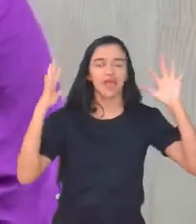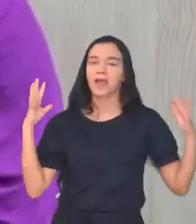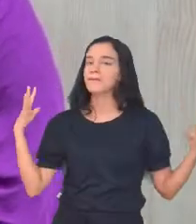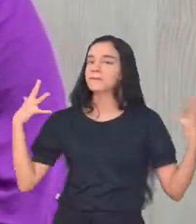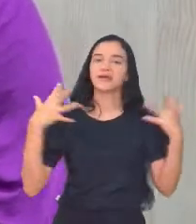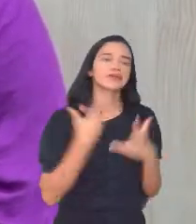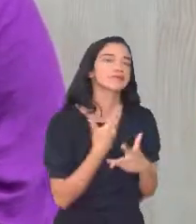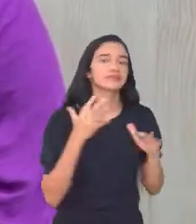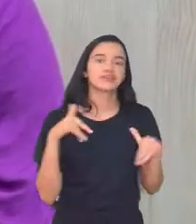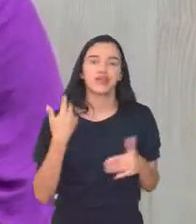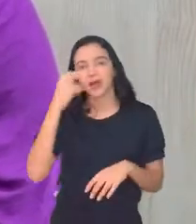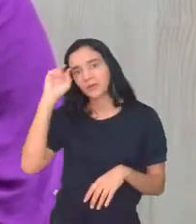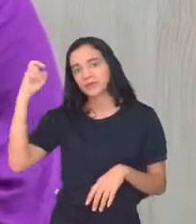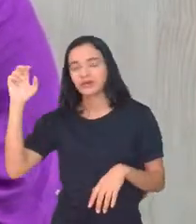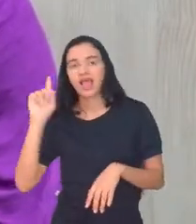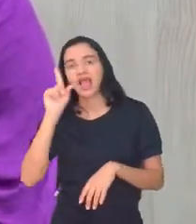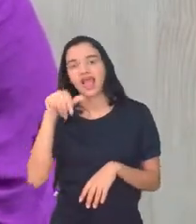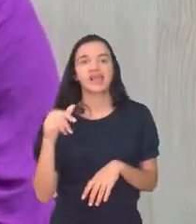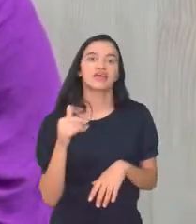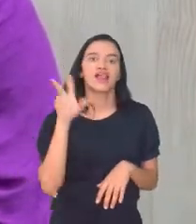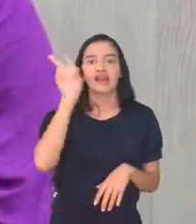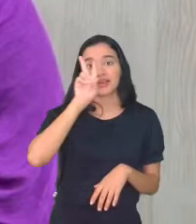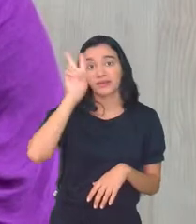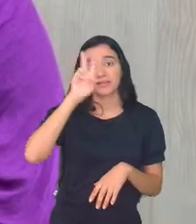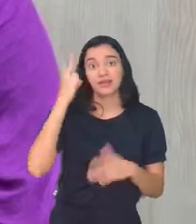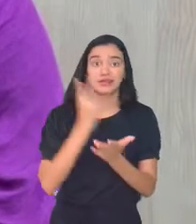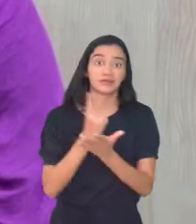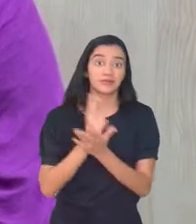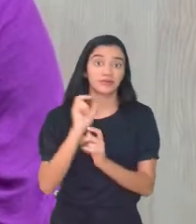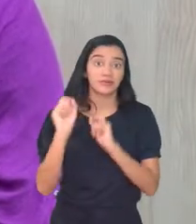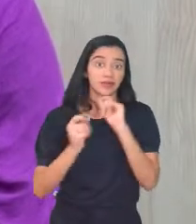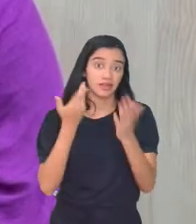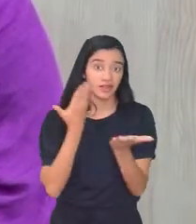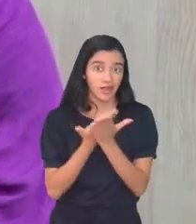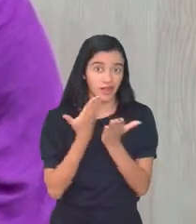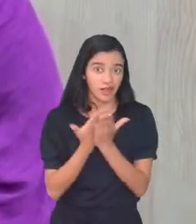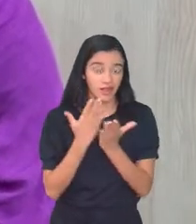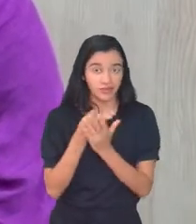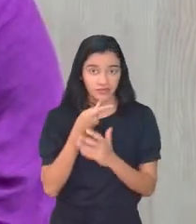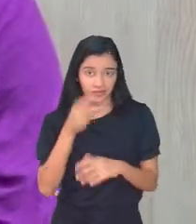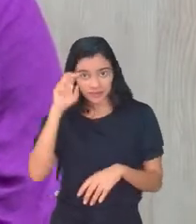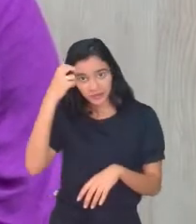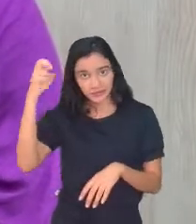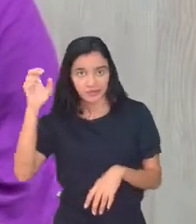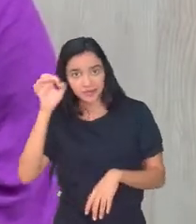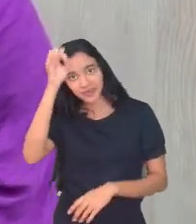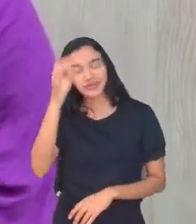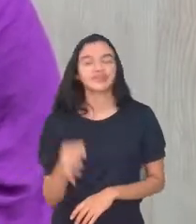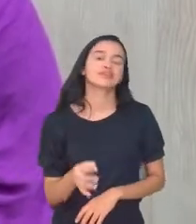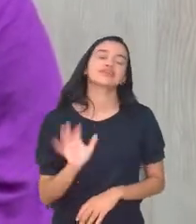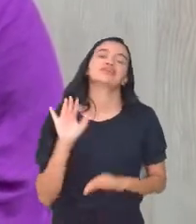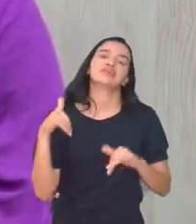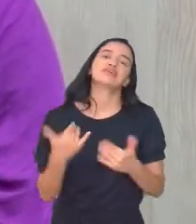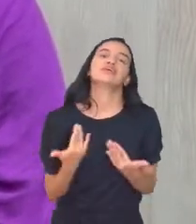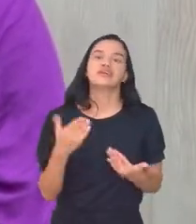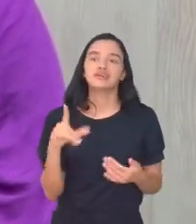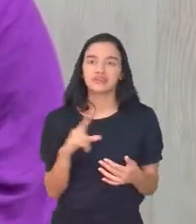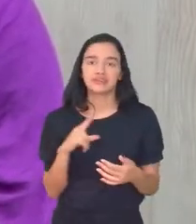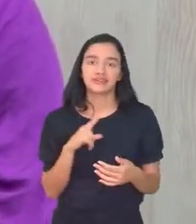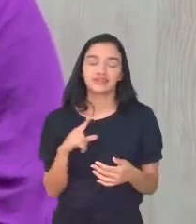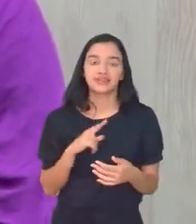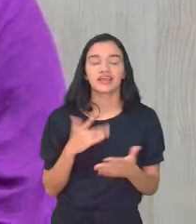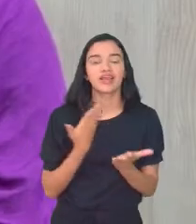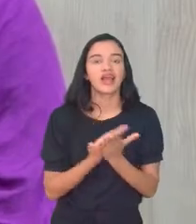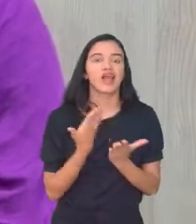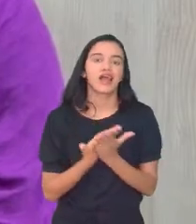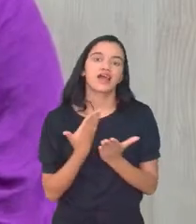Então, cultura, pessoal, é lembrar sempre daquela aula, professor Luciano, que falou de cultura, né? Exatamente, né? São a gente tem todos a aula, né,